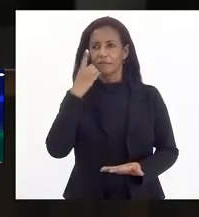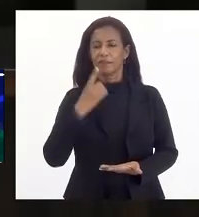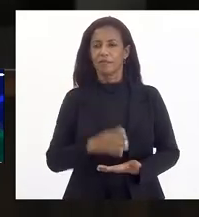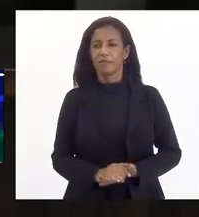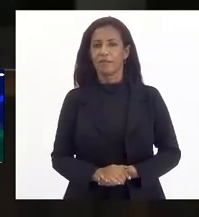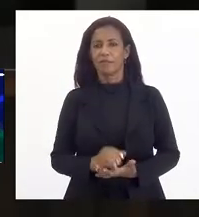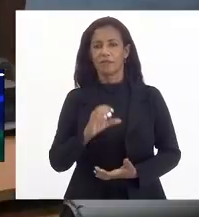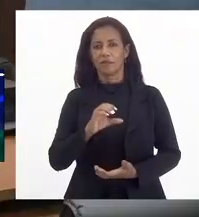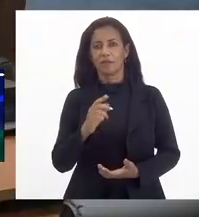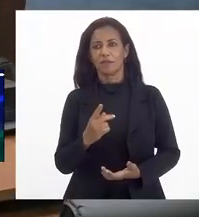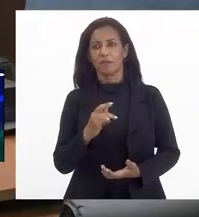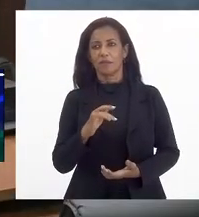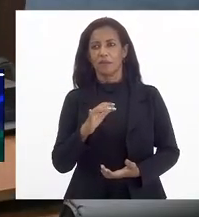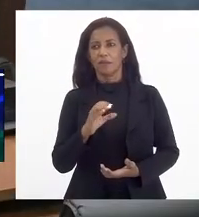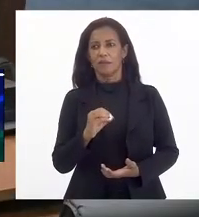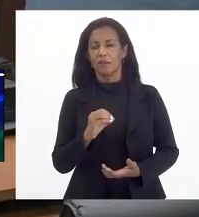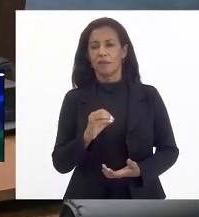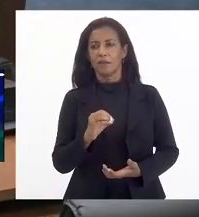Chico